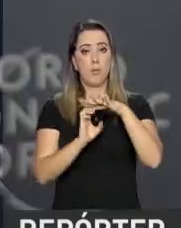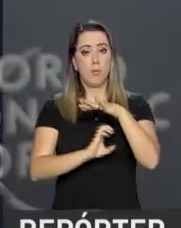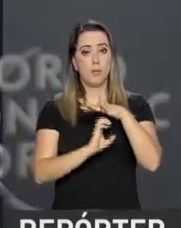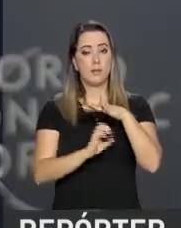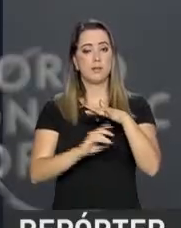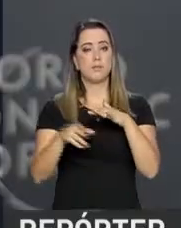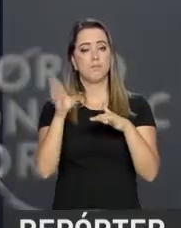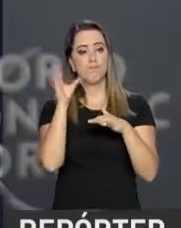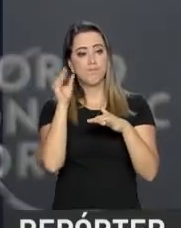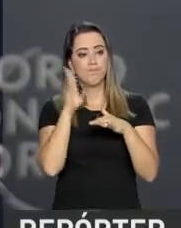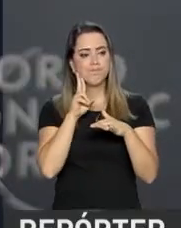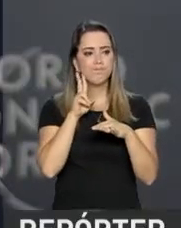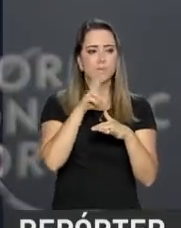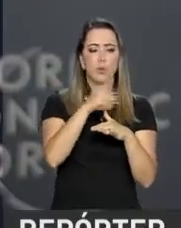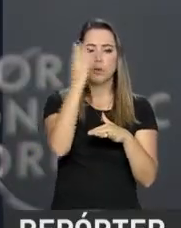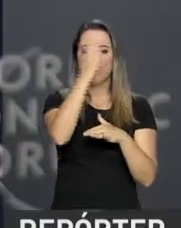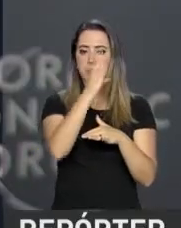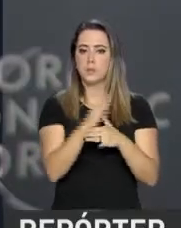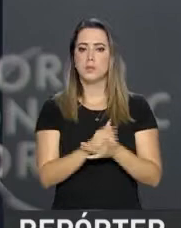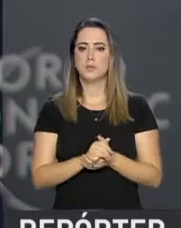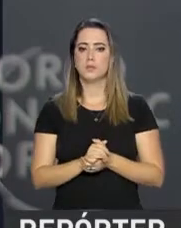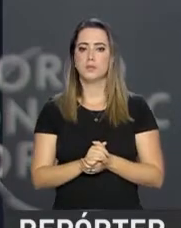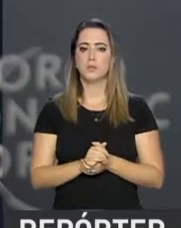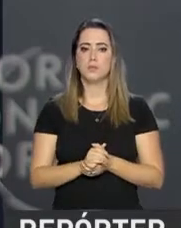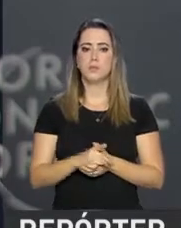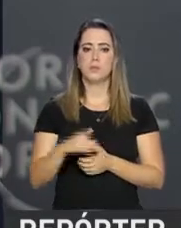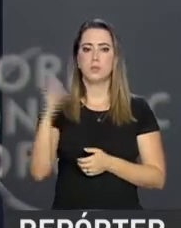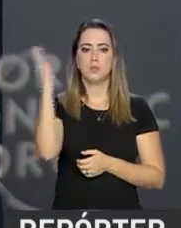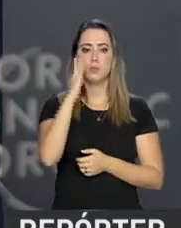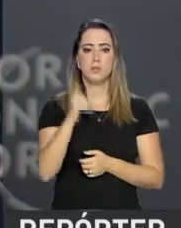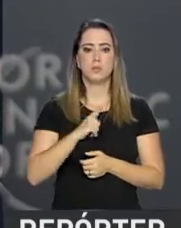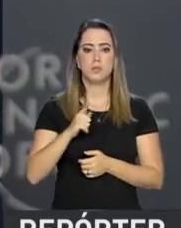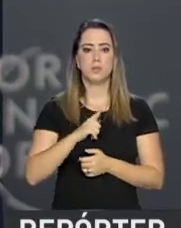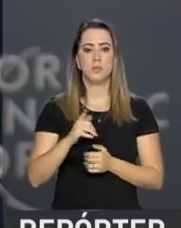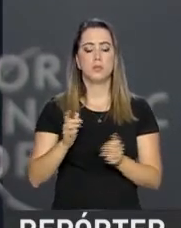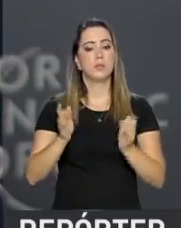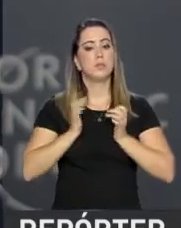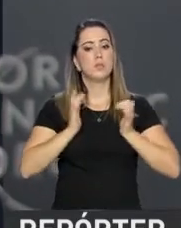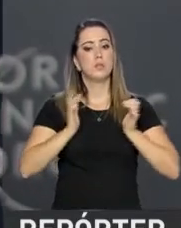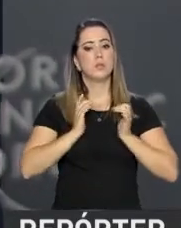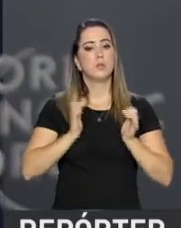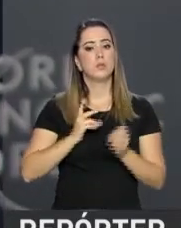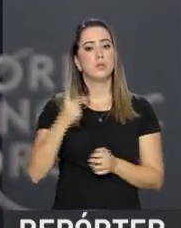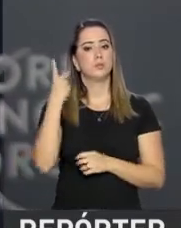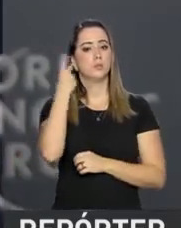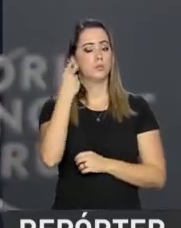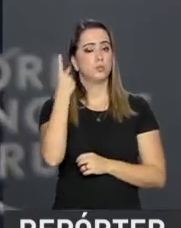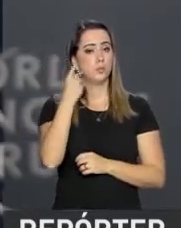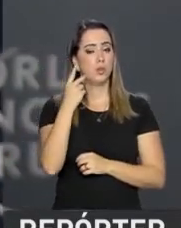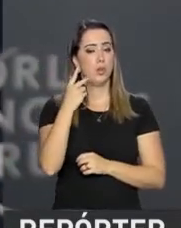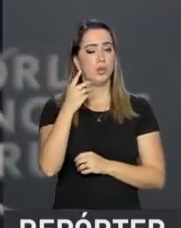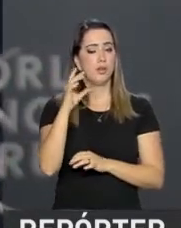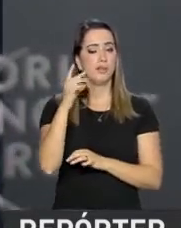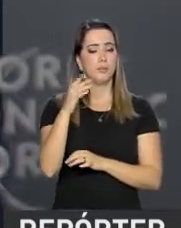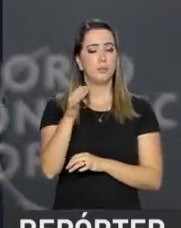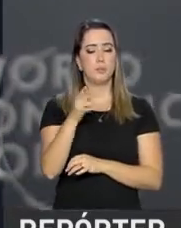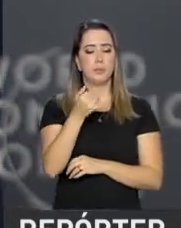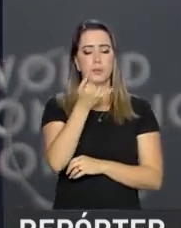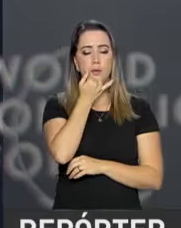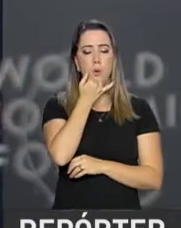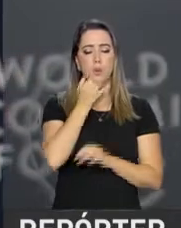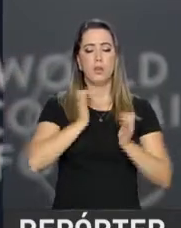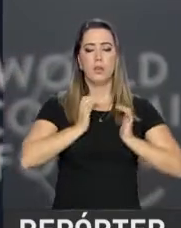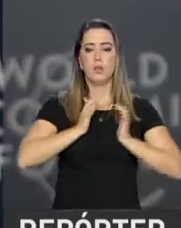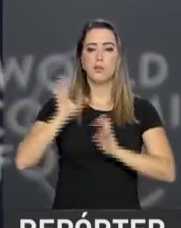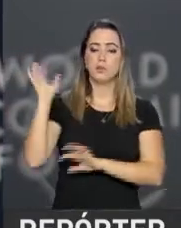o brasil país com riquezas naturais com um povo maravilhoso um país com uma população acima de 200